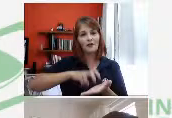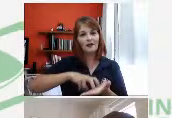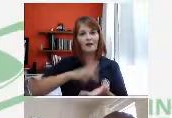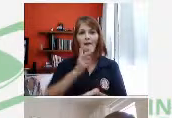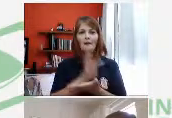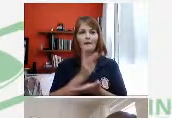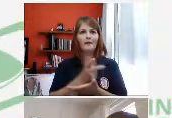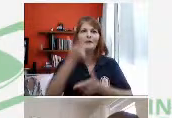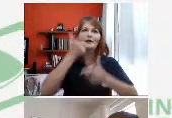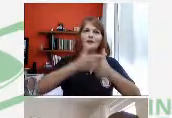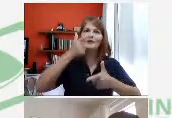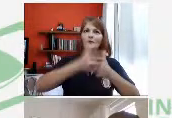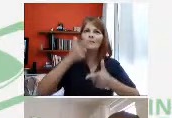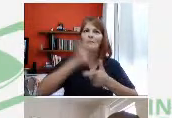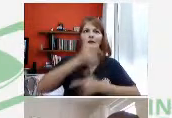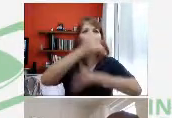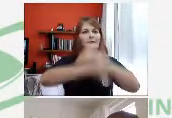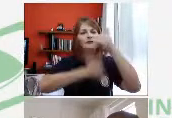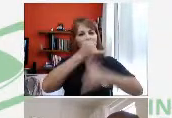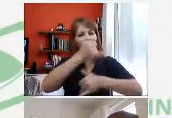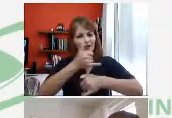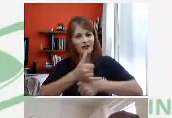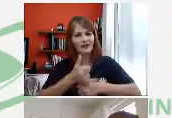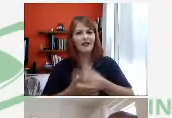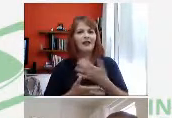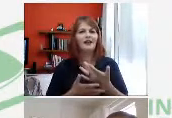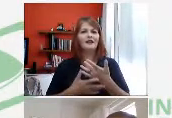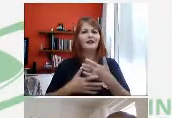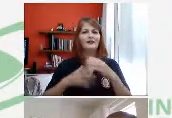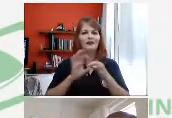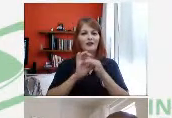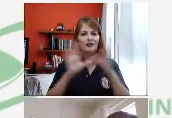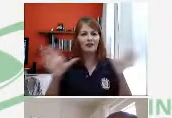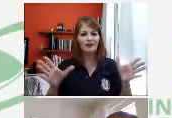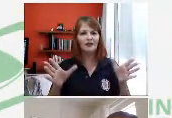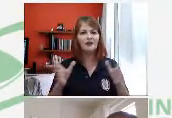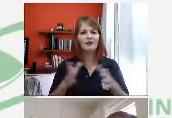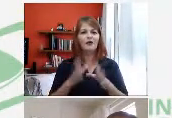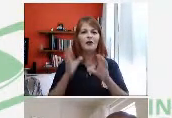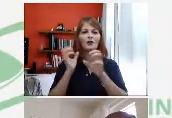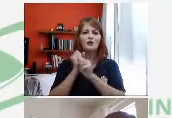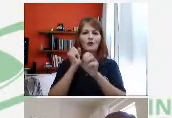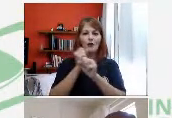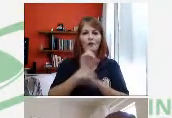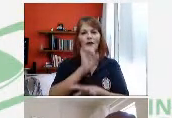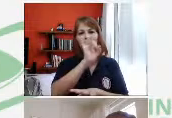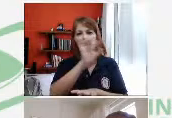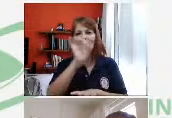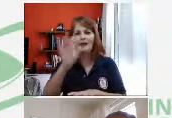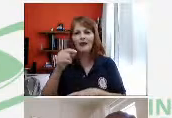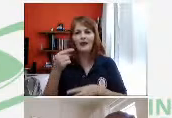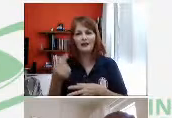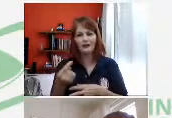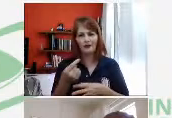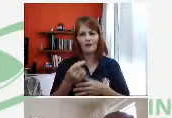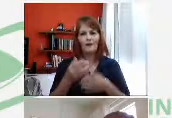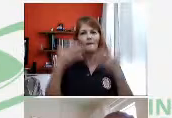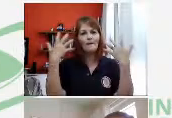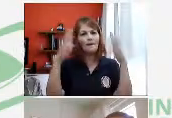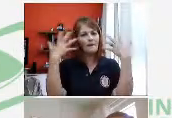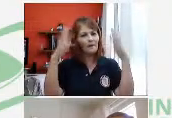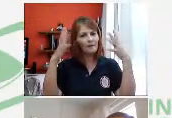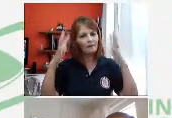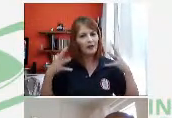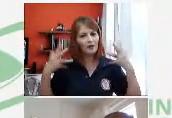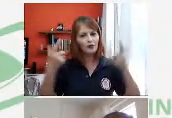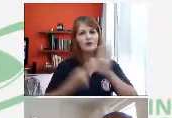as intercorrências, que a gente vai deixar um pouquinho, somar um pouquinho aí para cada um, tá certo? Parabéns a todos que